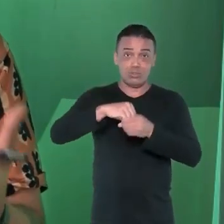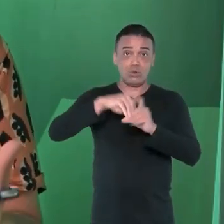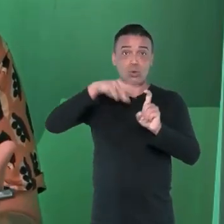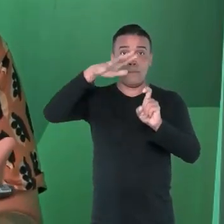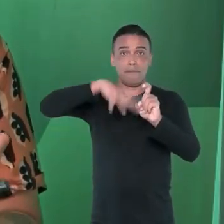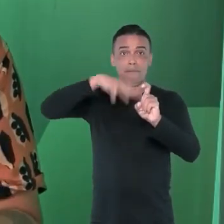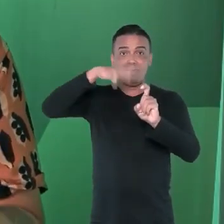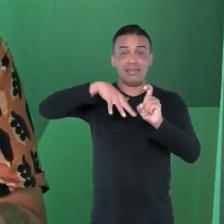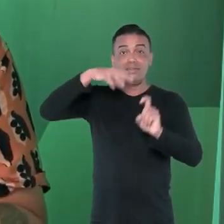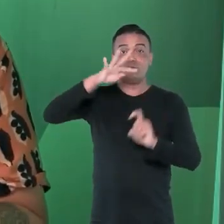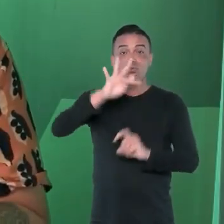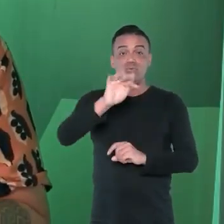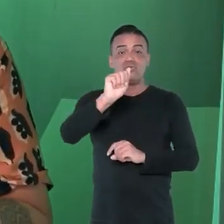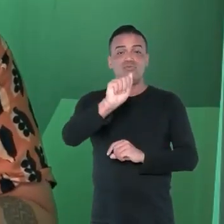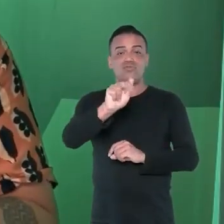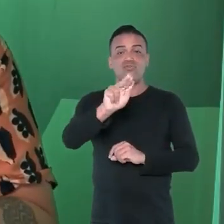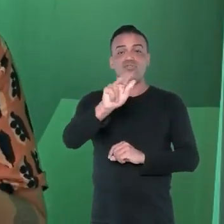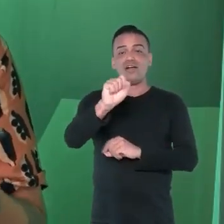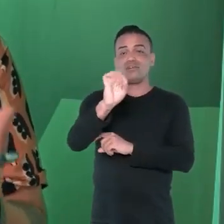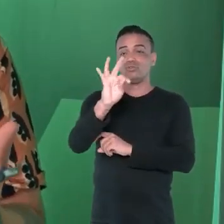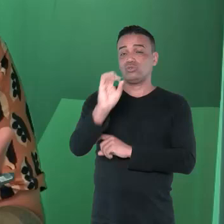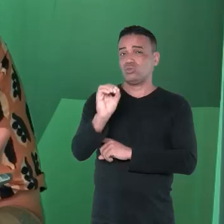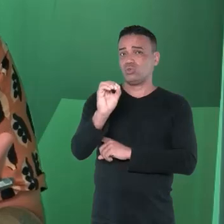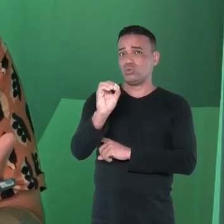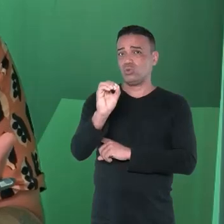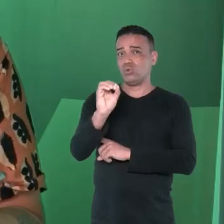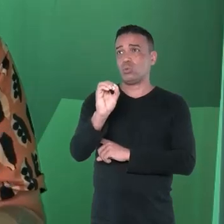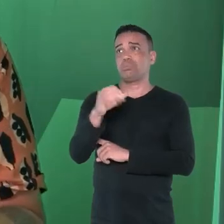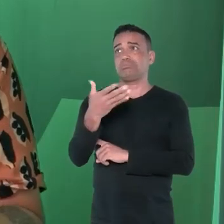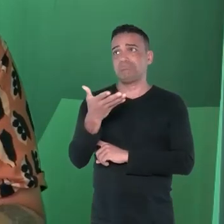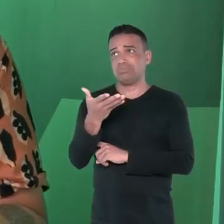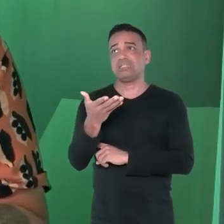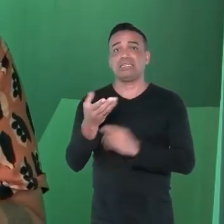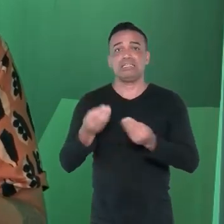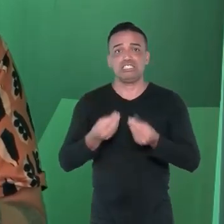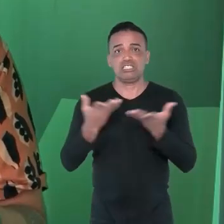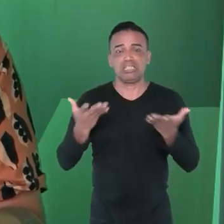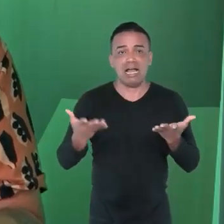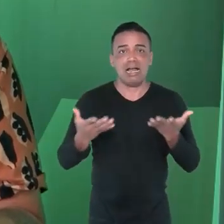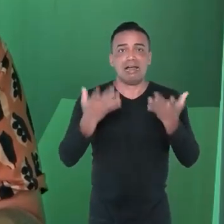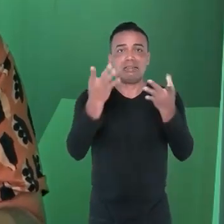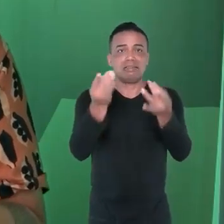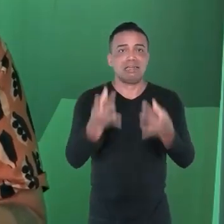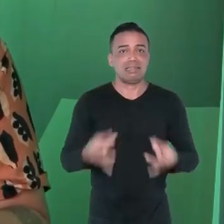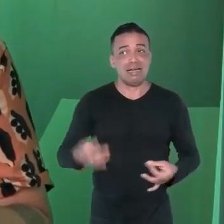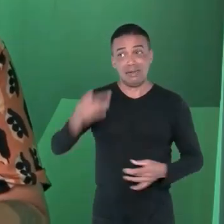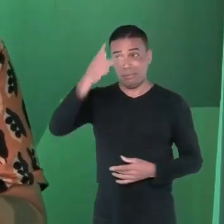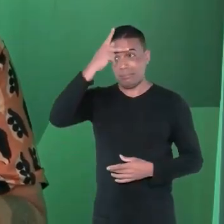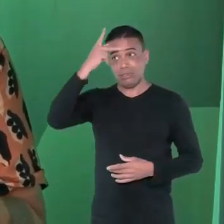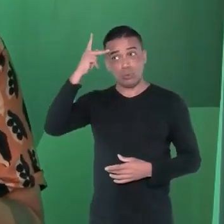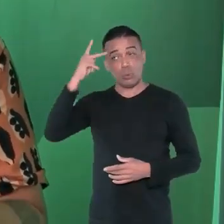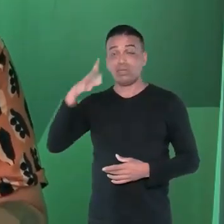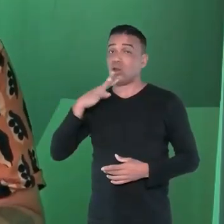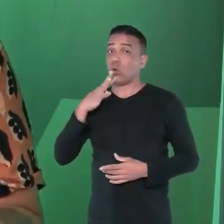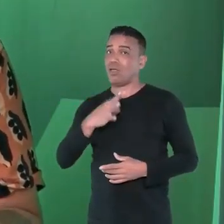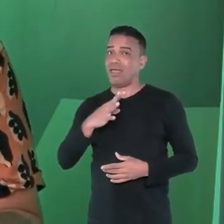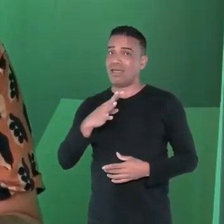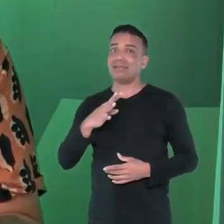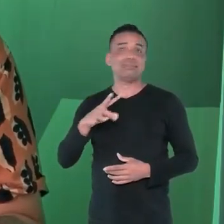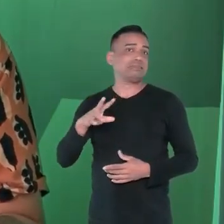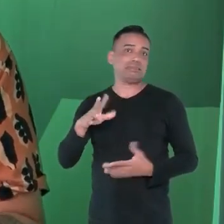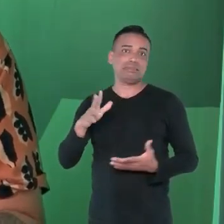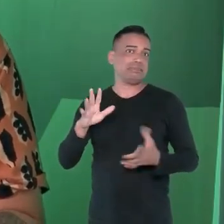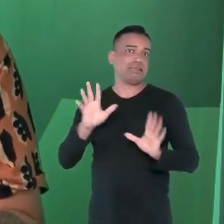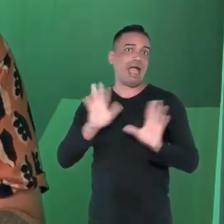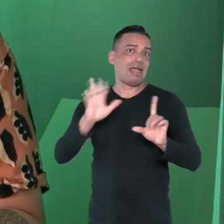mais você vai aproveitar, mas eu acho que ele te dá todas as ferramentas para que um leitor leigo também mergulhe na leitura e aproveite a